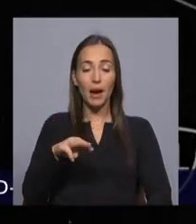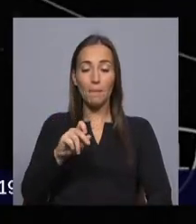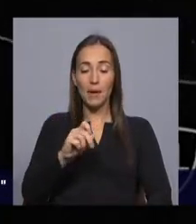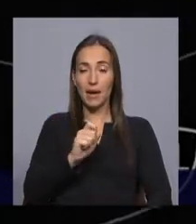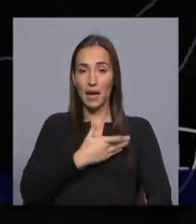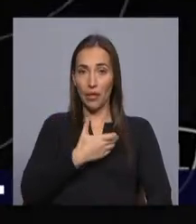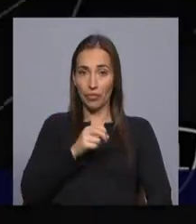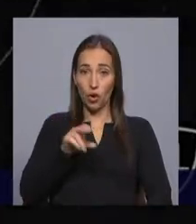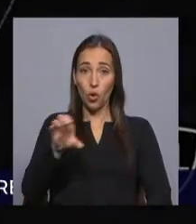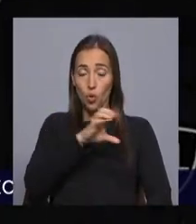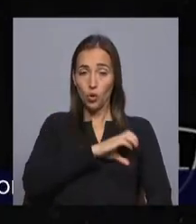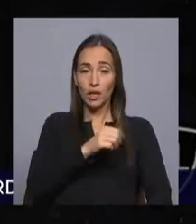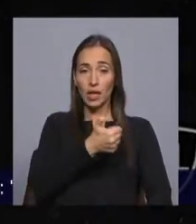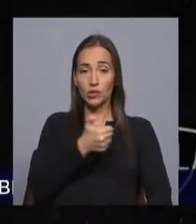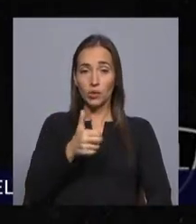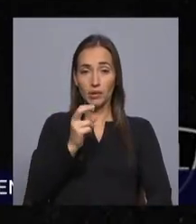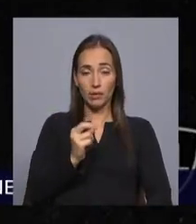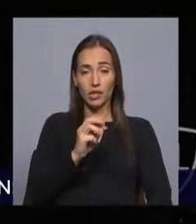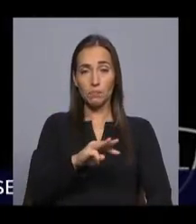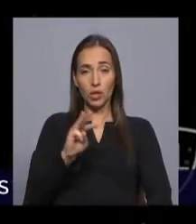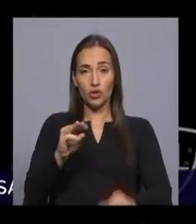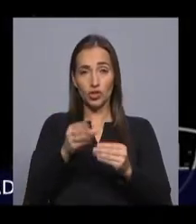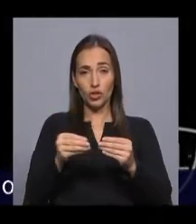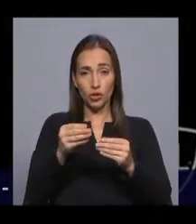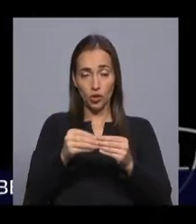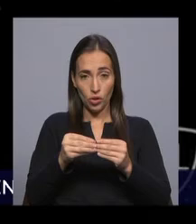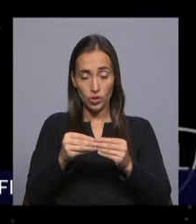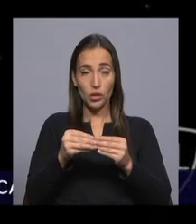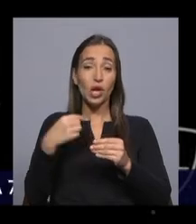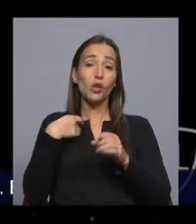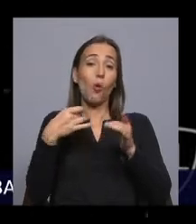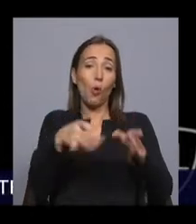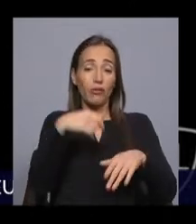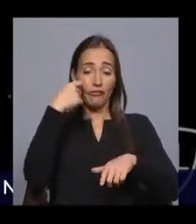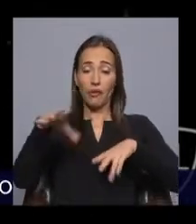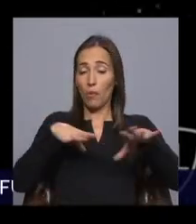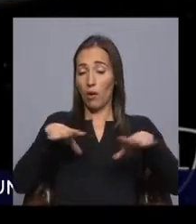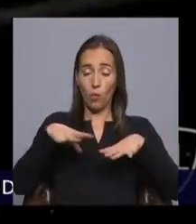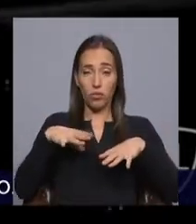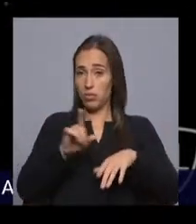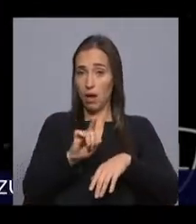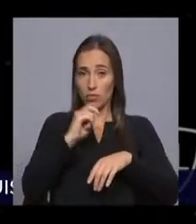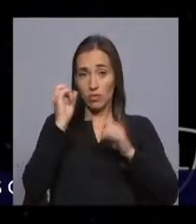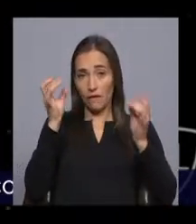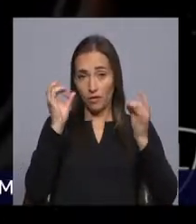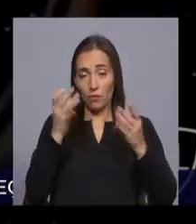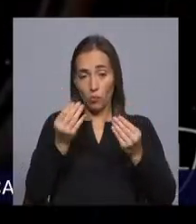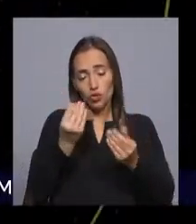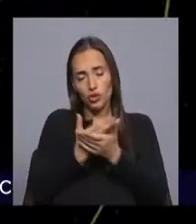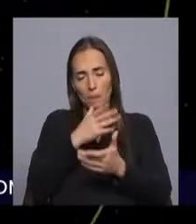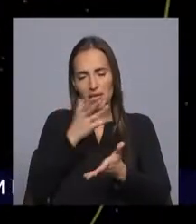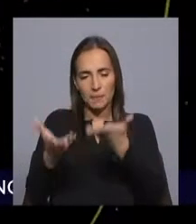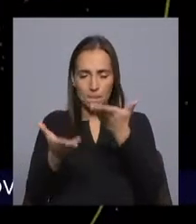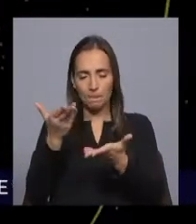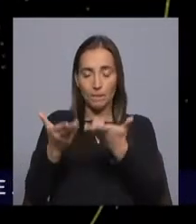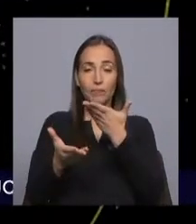de 553 milhões de dólares. Eu não tenho nada contra Hollywood, diverti-me bastante com o Armageddon, mas é só para pôr aqui em contexto. Em contexto. E